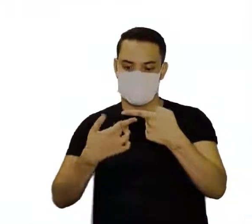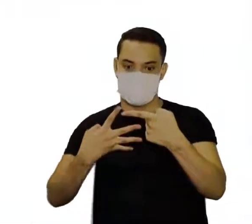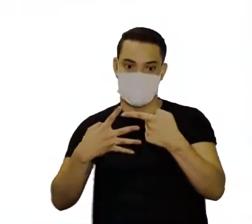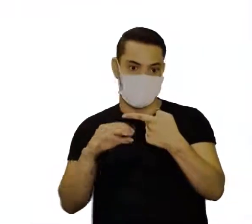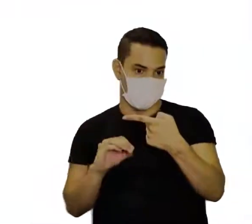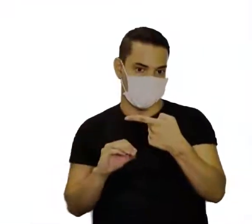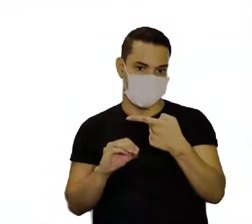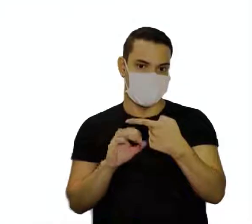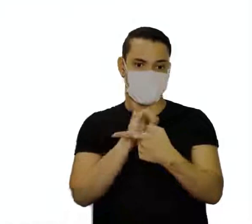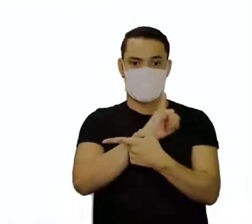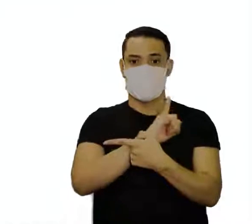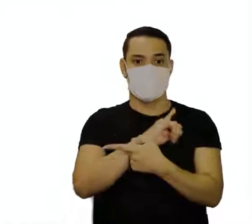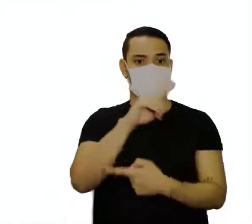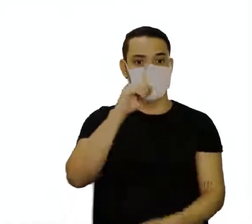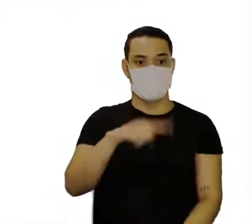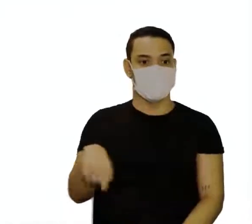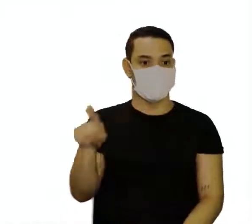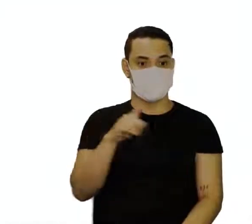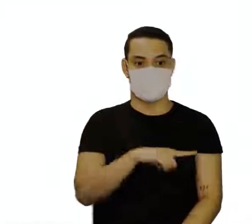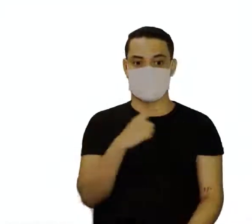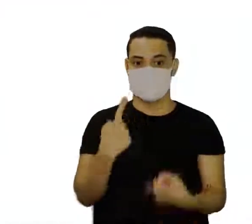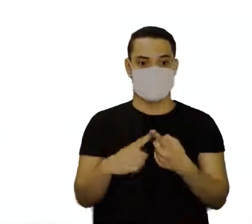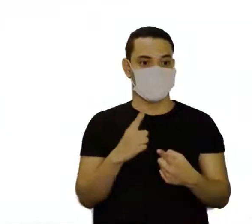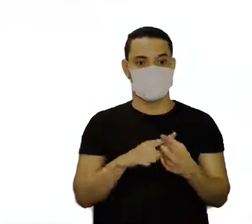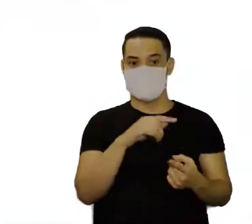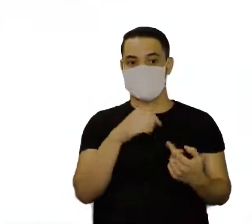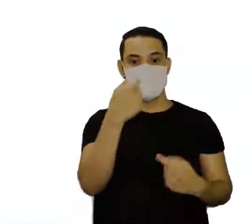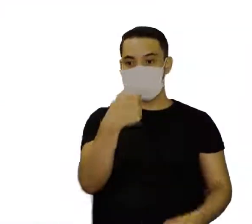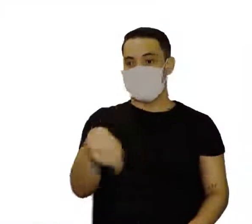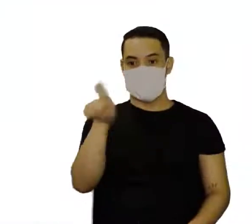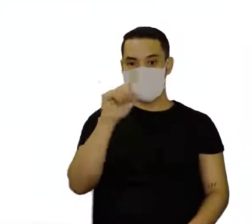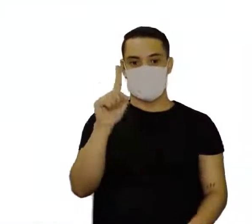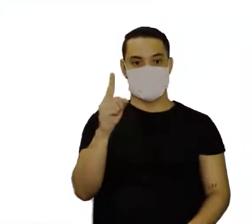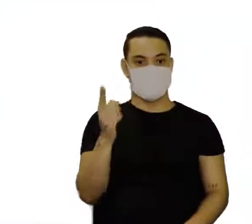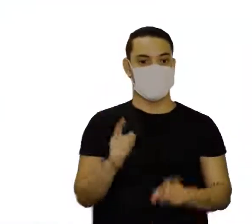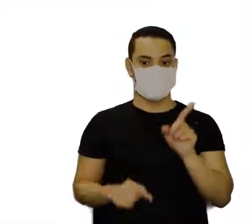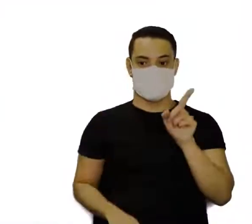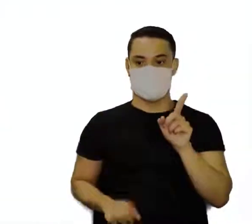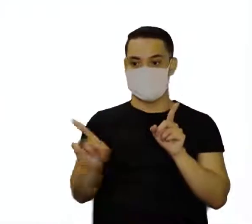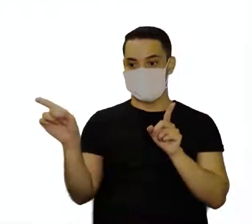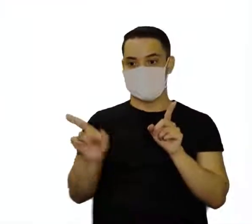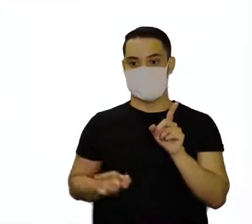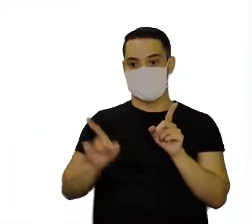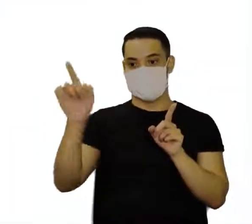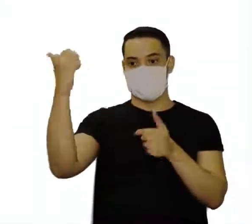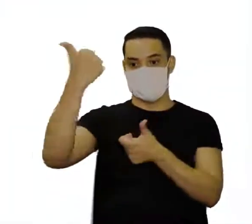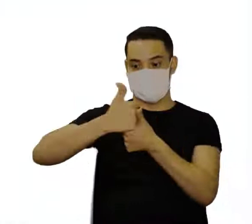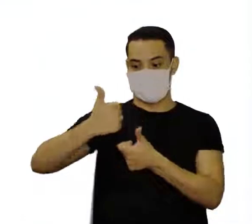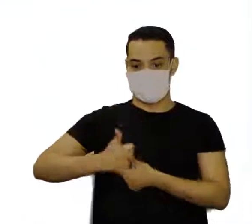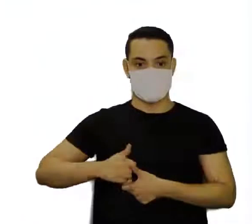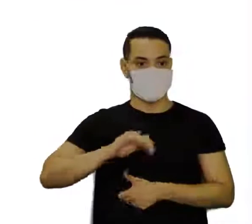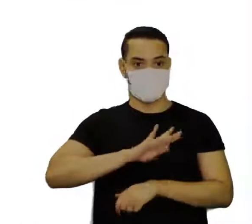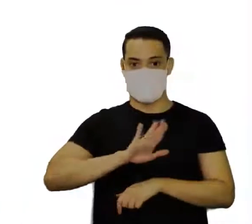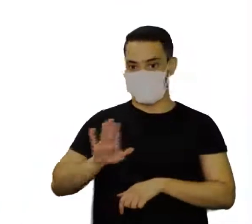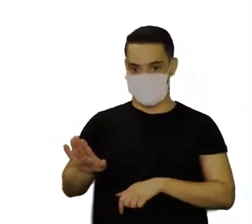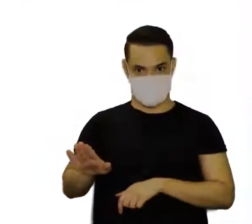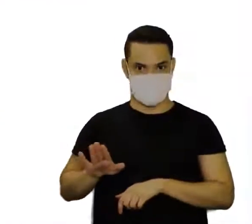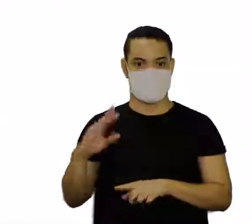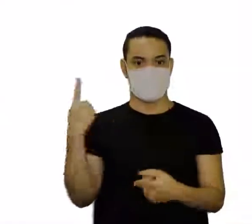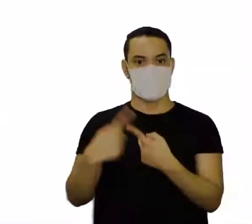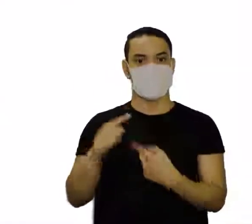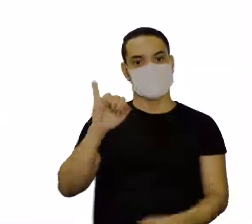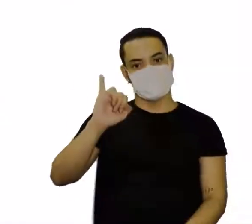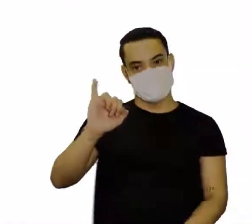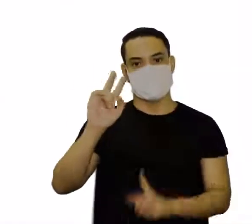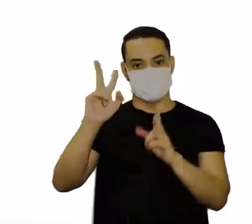ter eliminado, né, esses dois passos, esse e esse, e já substituir dessa forma. I é igual